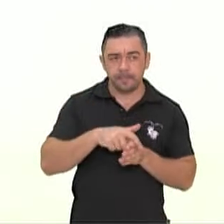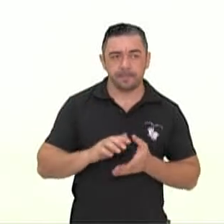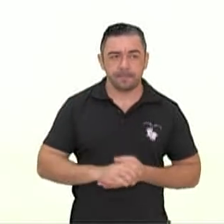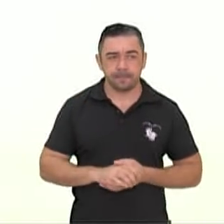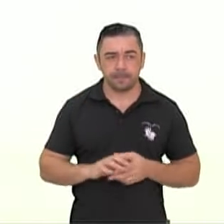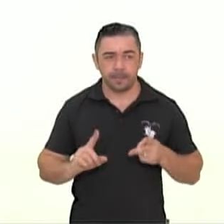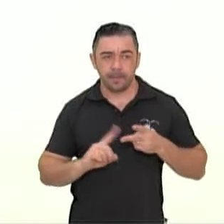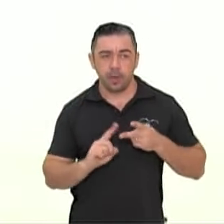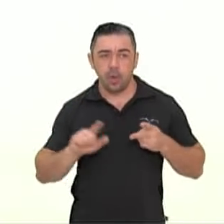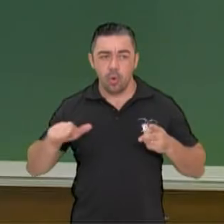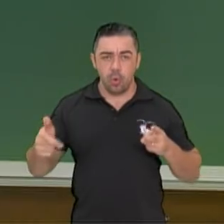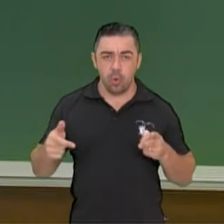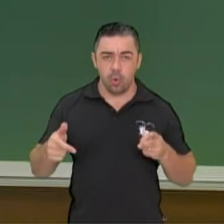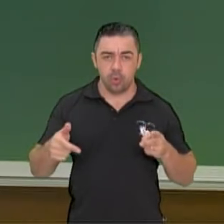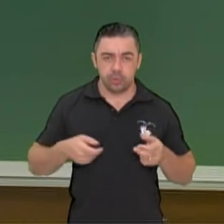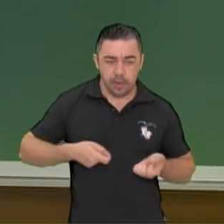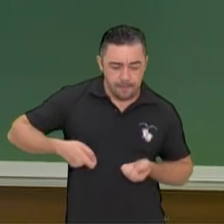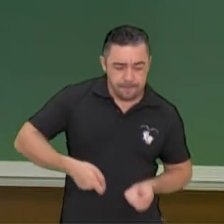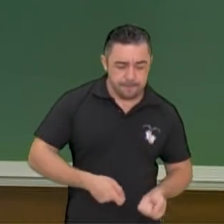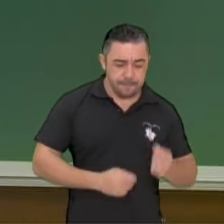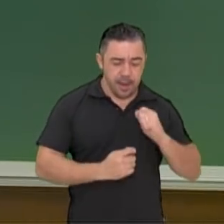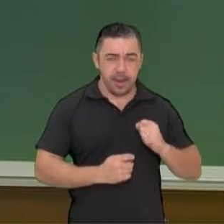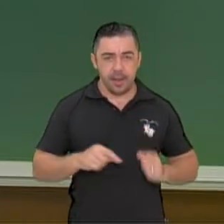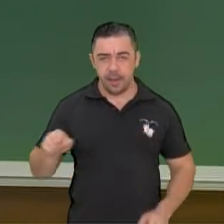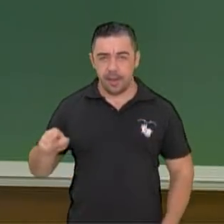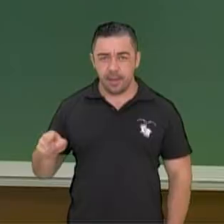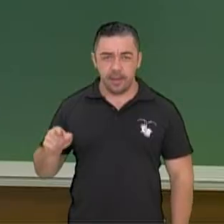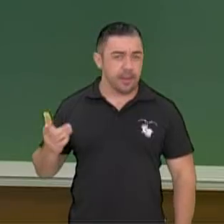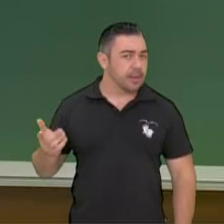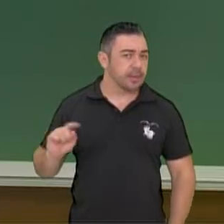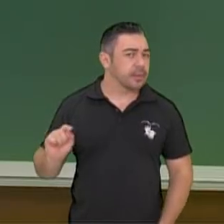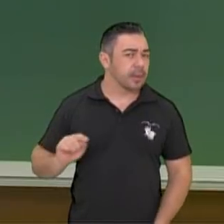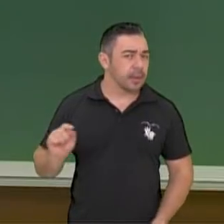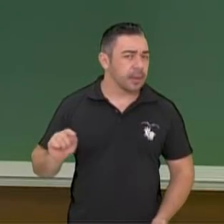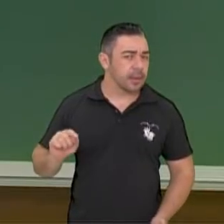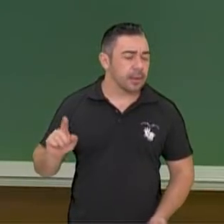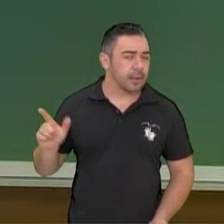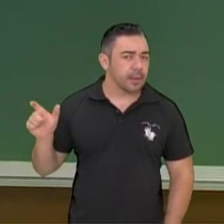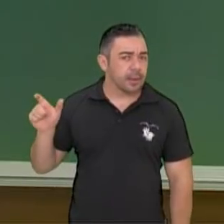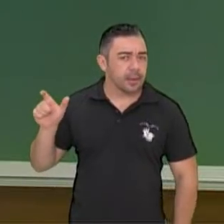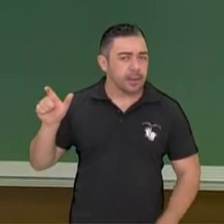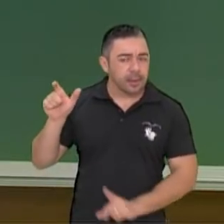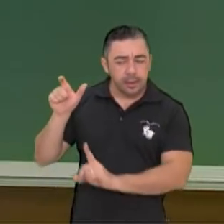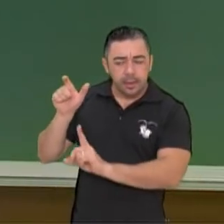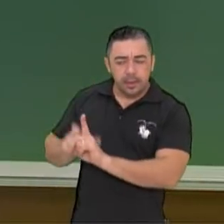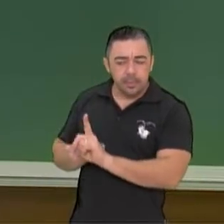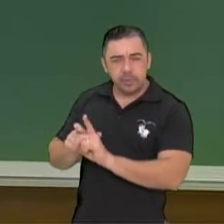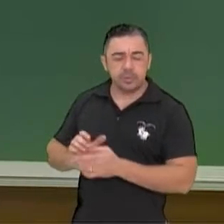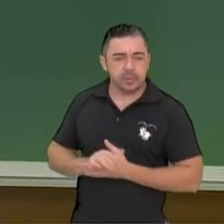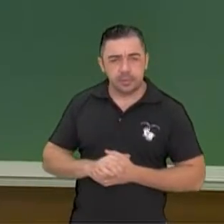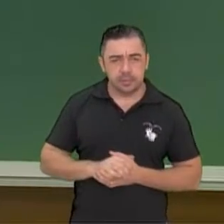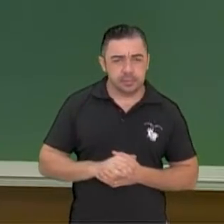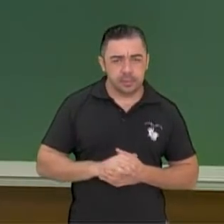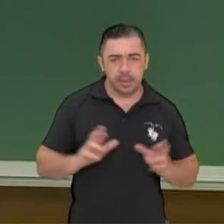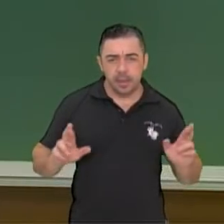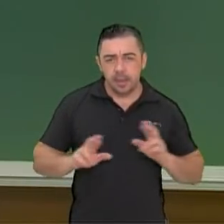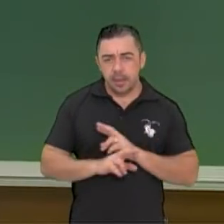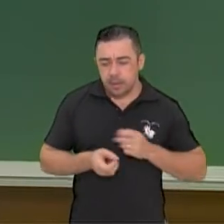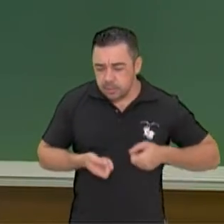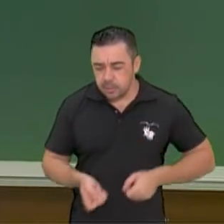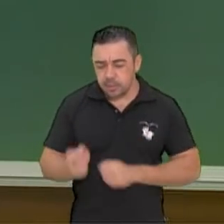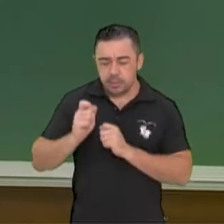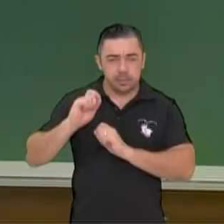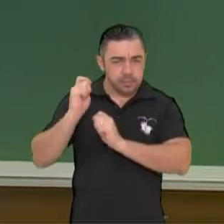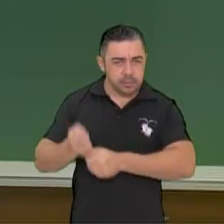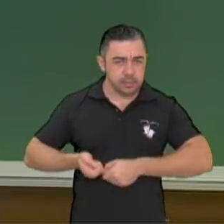pá. O que ele é? Coveiro? Não! O que era? Quem está relacionado a uma pá?